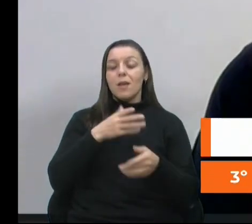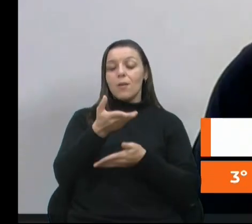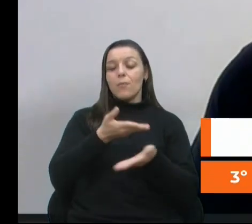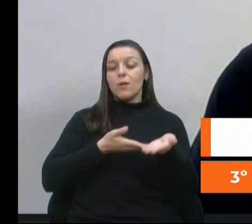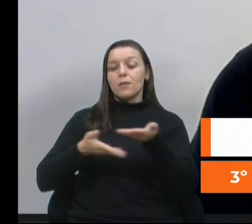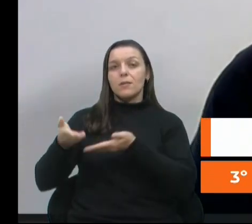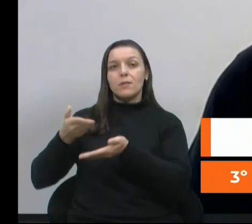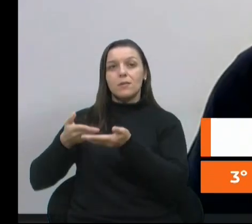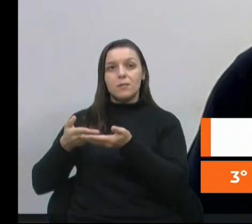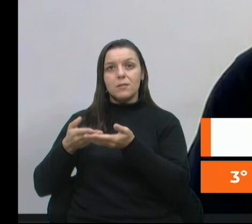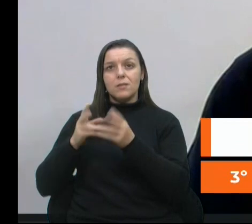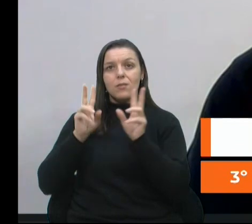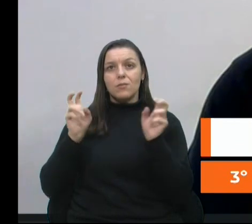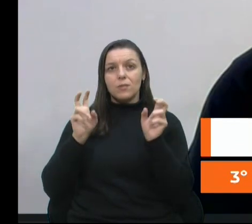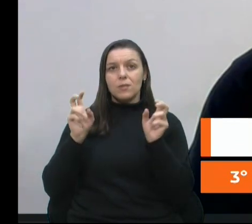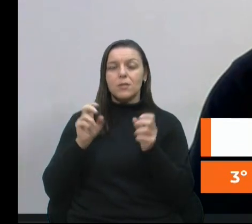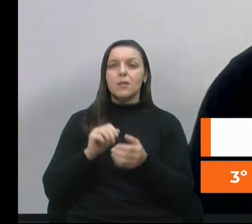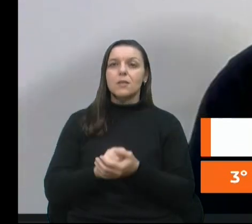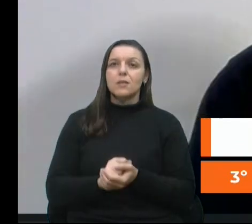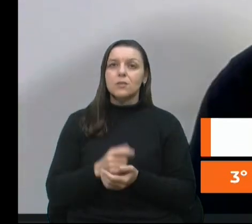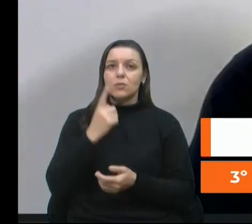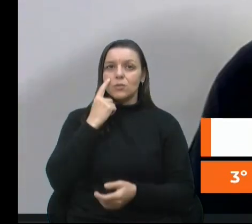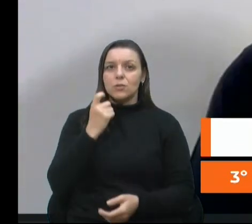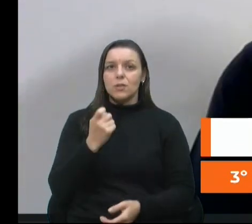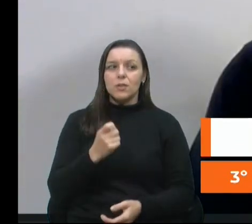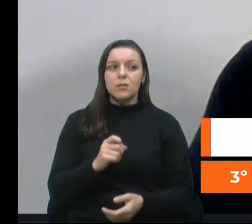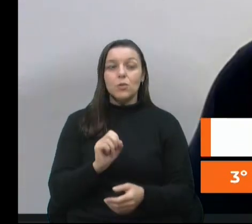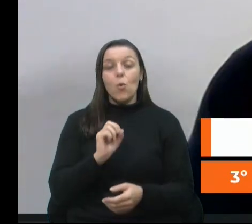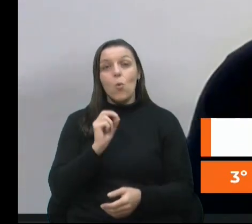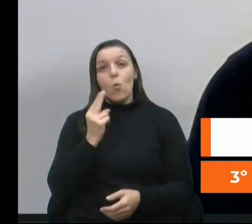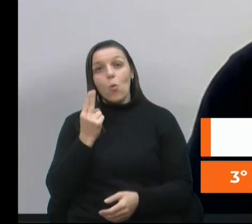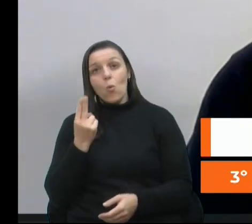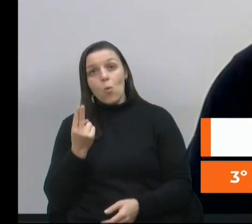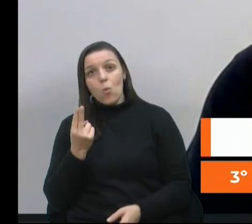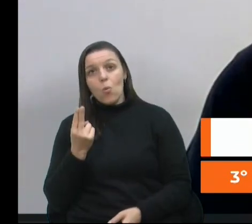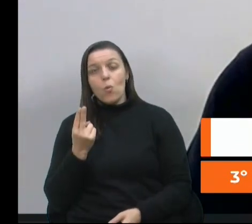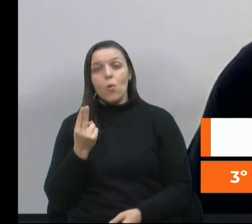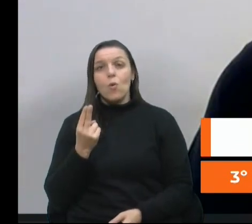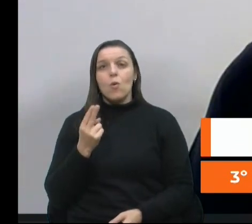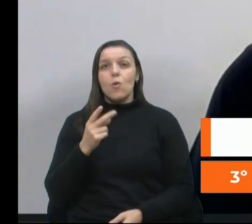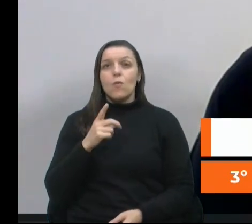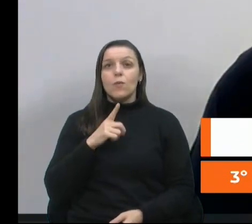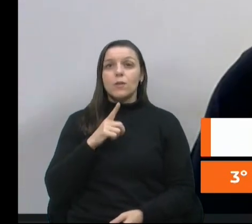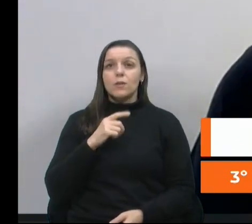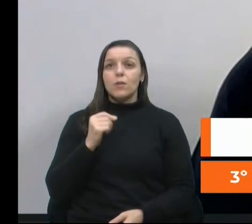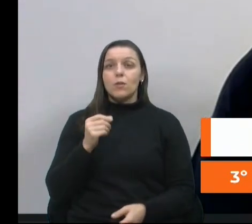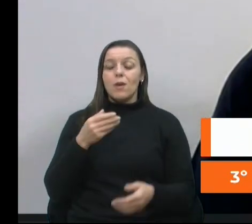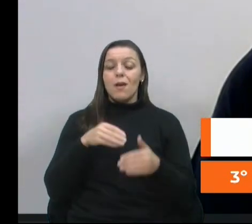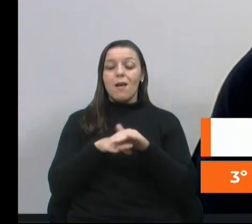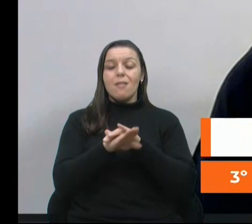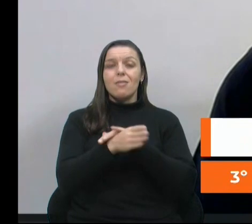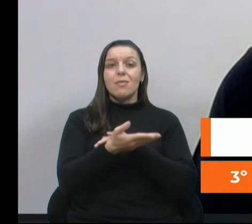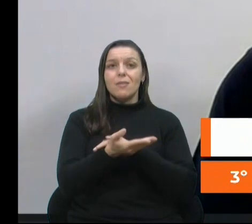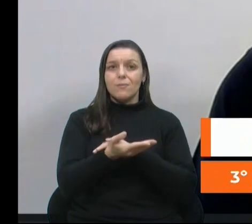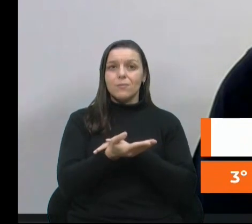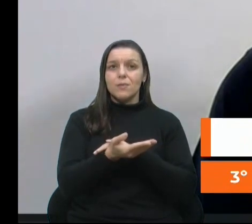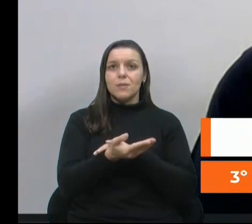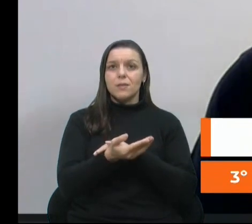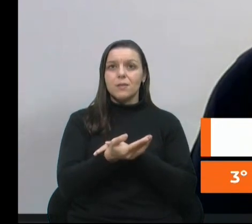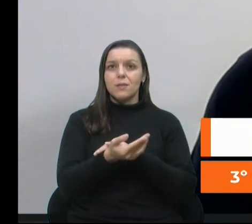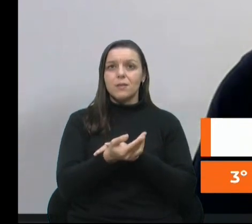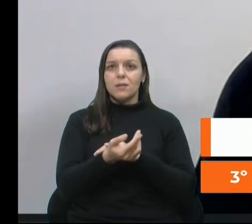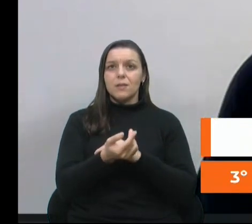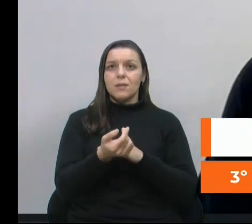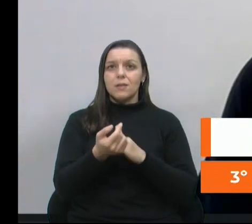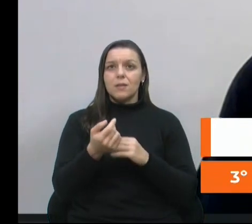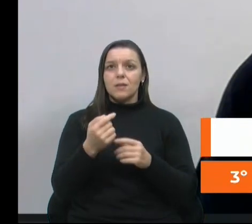essa afinidade com a sua área de interesse, ou ele vai tentar se adequar naquele